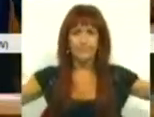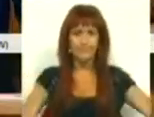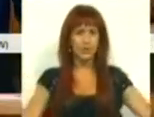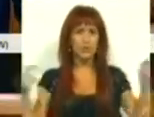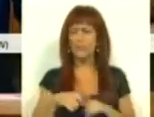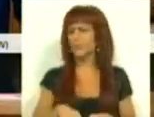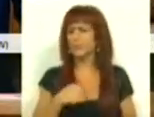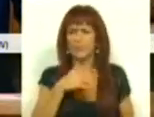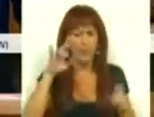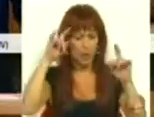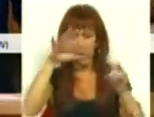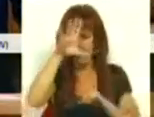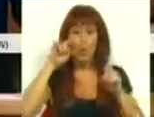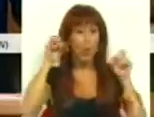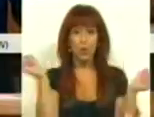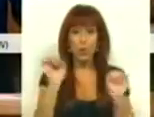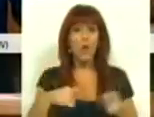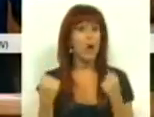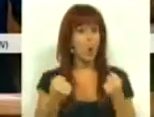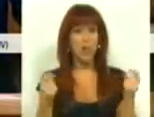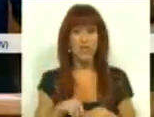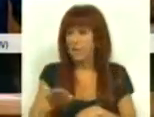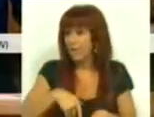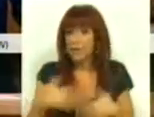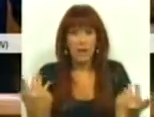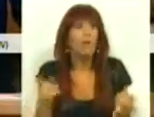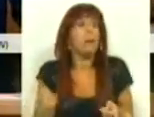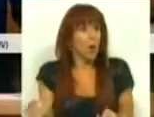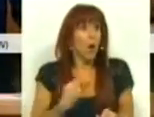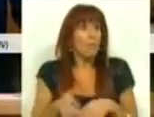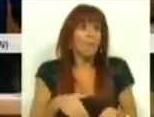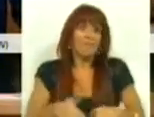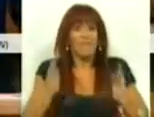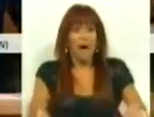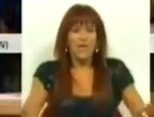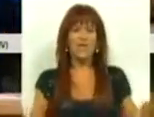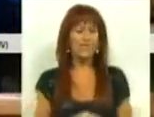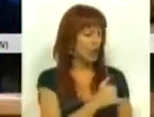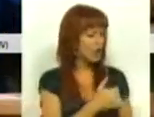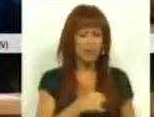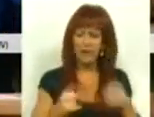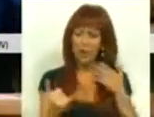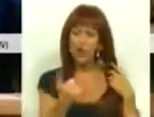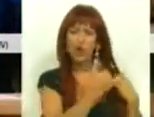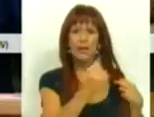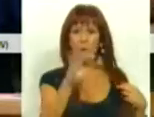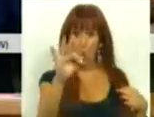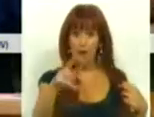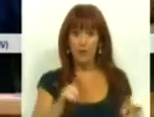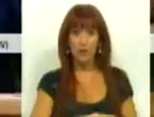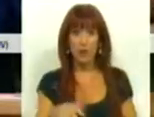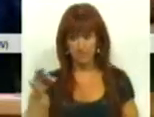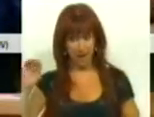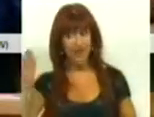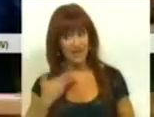o carro já estava desgovernado e ninguém foi capaz de fazer o que tinha que ser feito. Entre 2002 e 2004, com